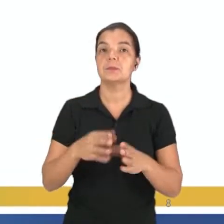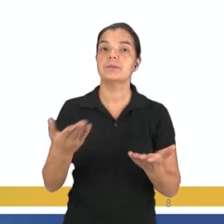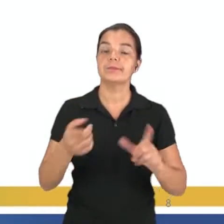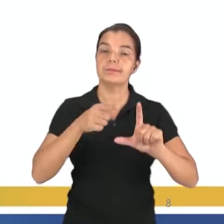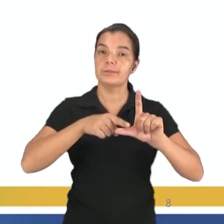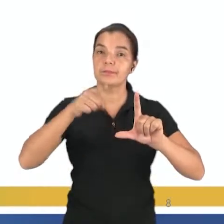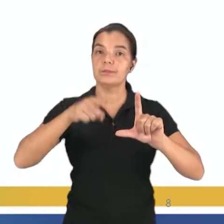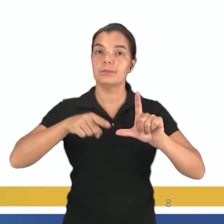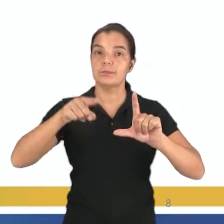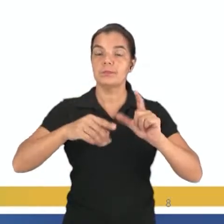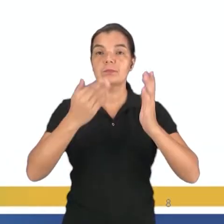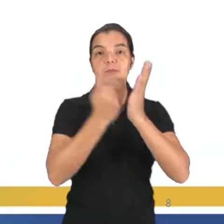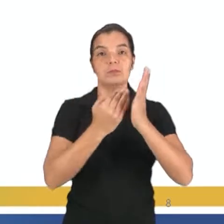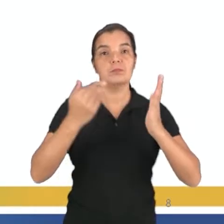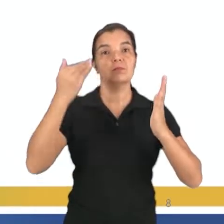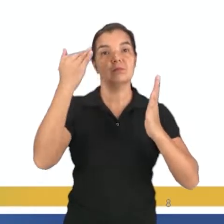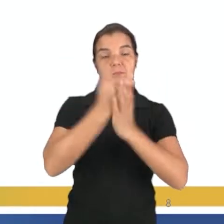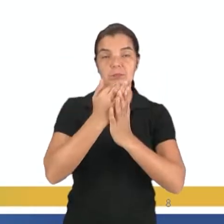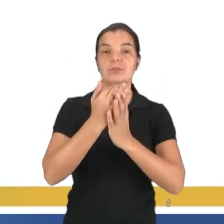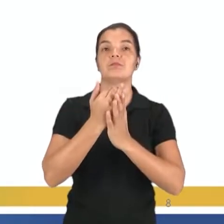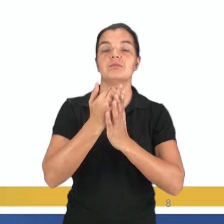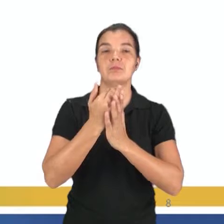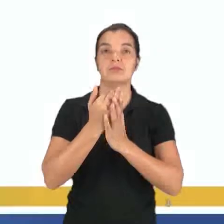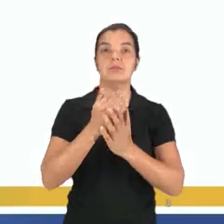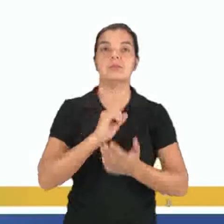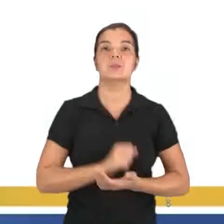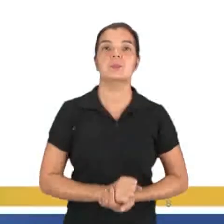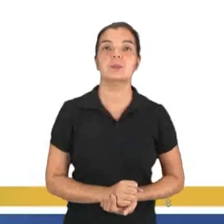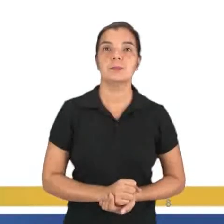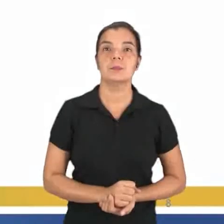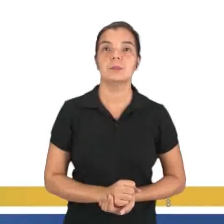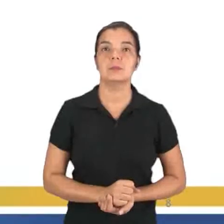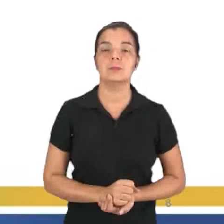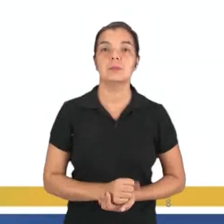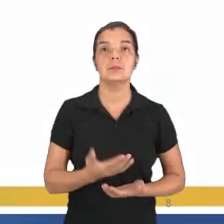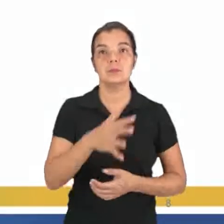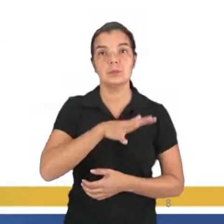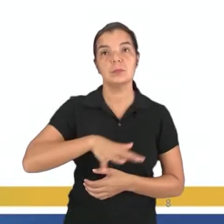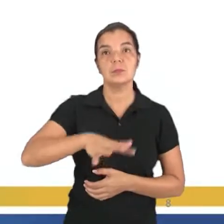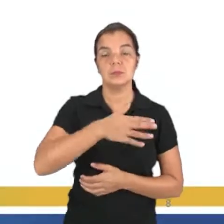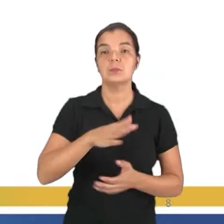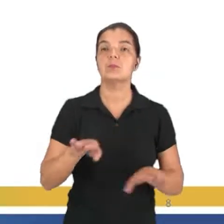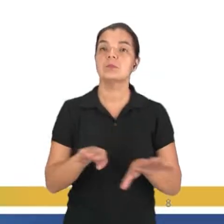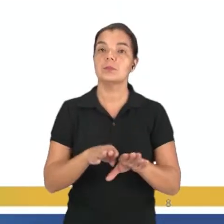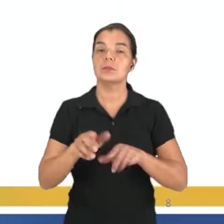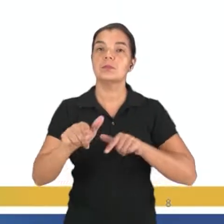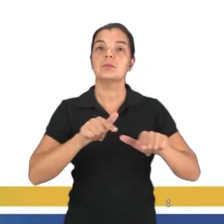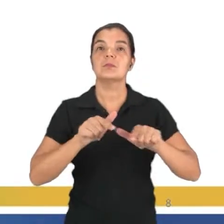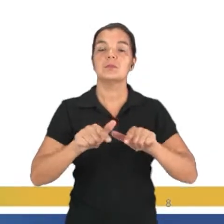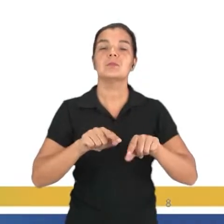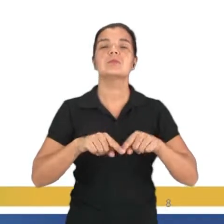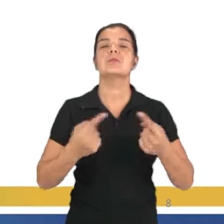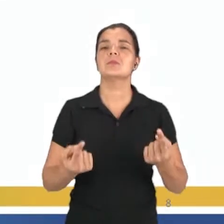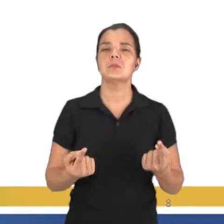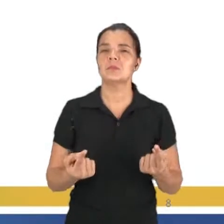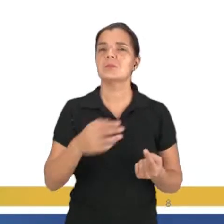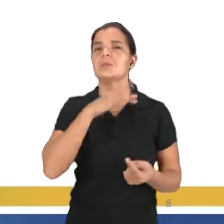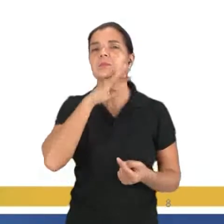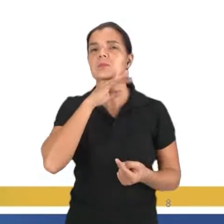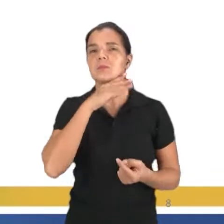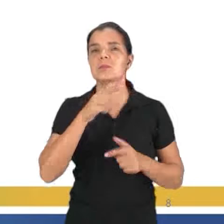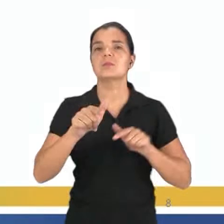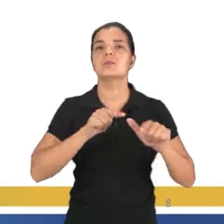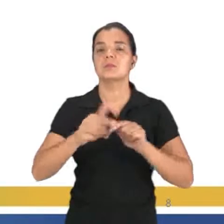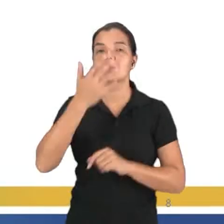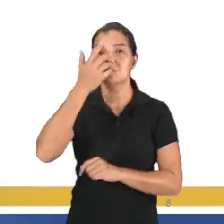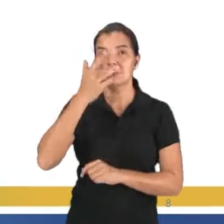índices continuam crescendo na atualidade. Na maioria dos casos, por que é danoso? Por que é ruim o